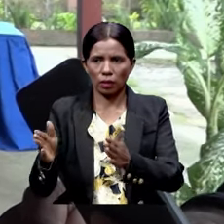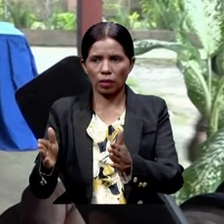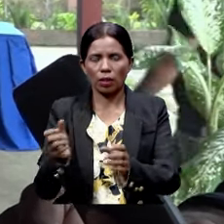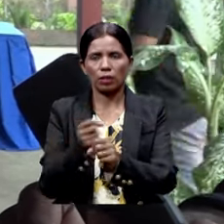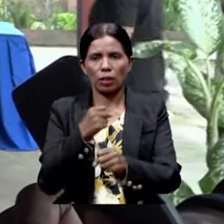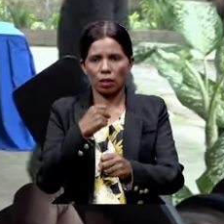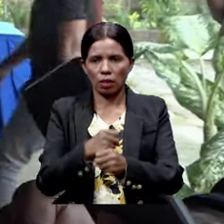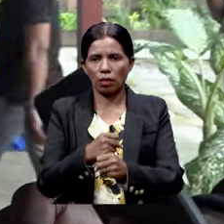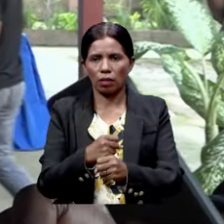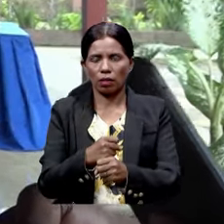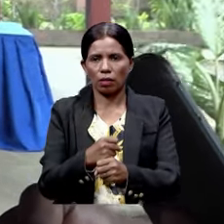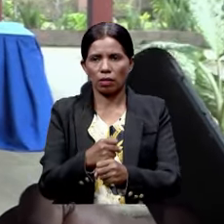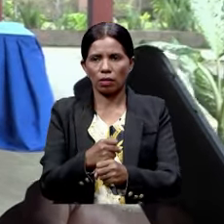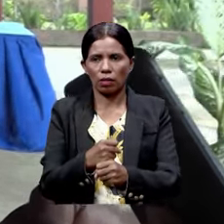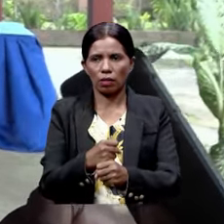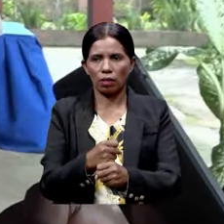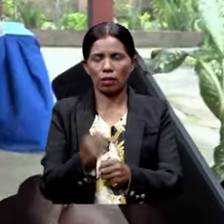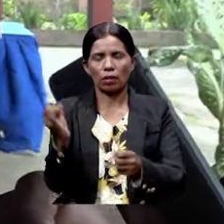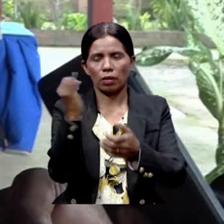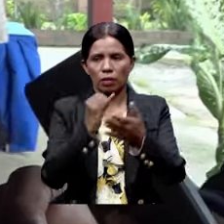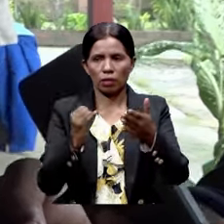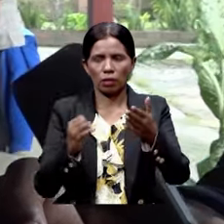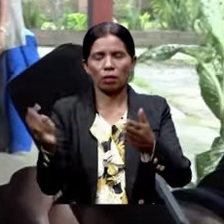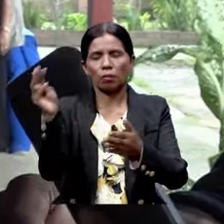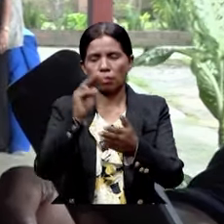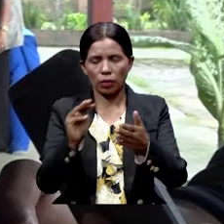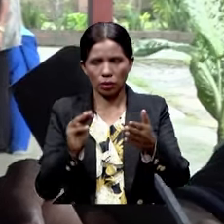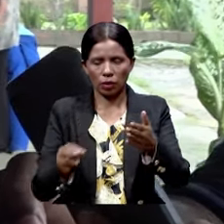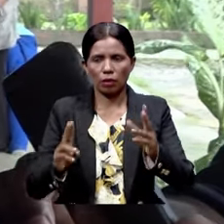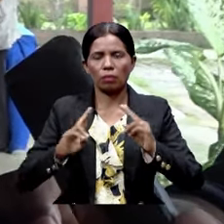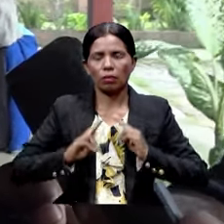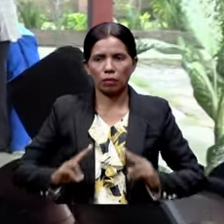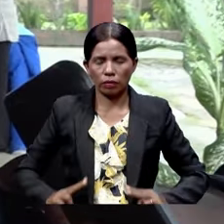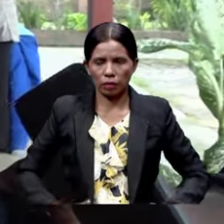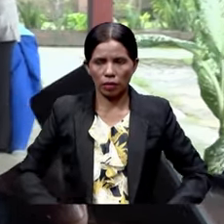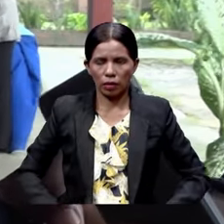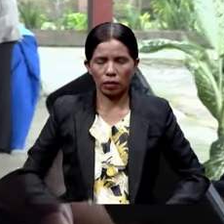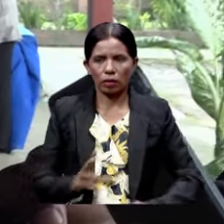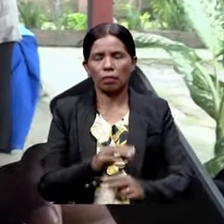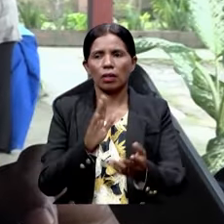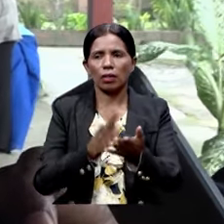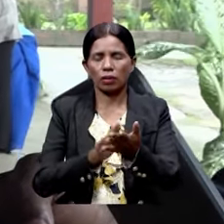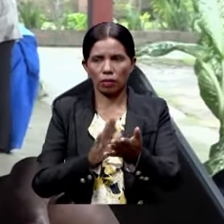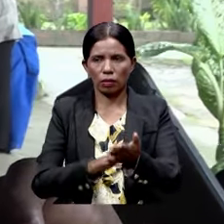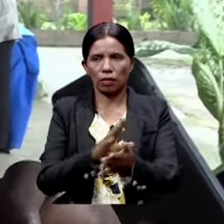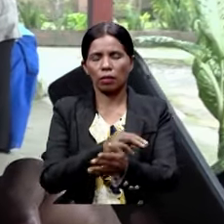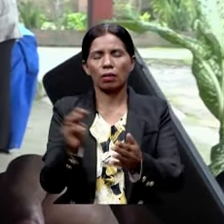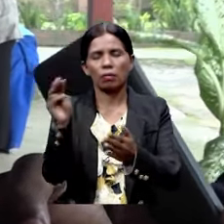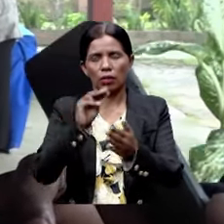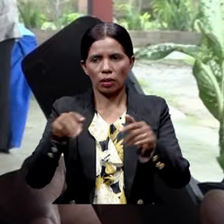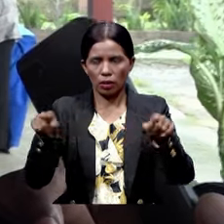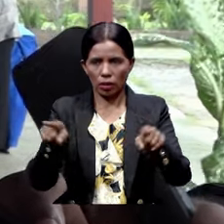finaliza, de design, ka, modelo, ba, farda, ba, cada nível de ensino, ba, pré-escolar, nha modelo, hansa